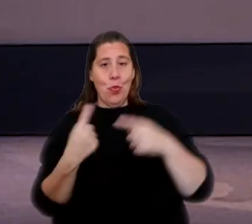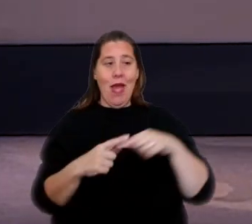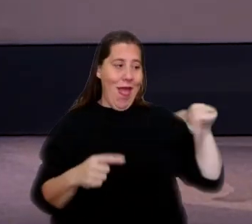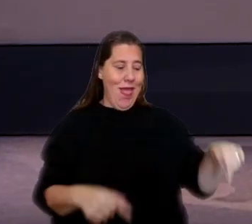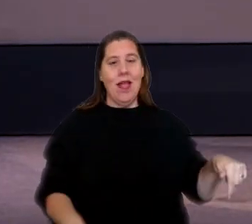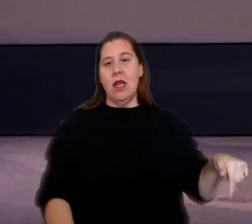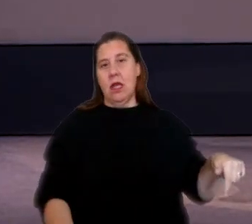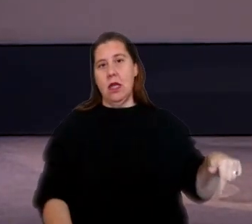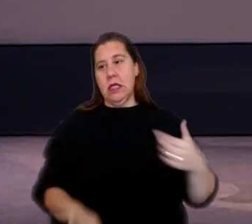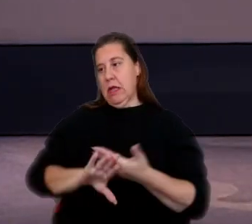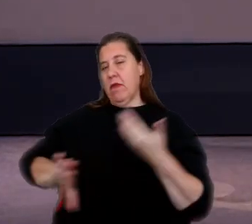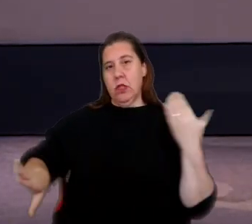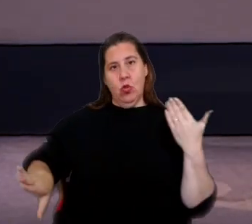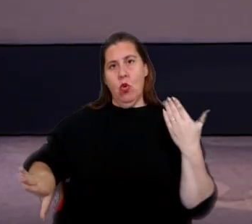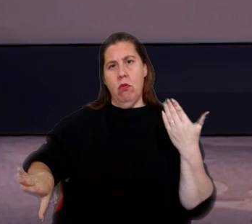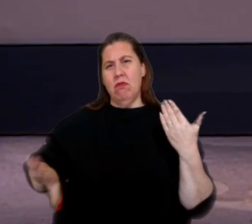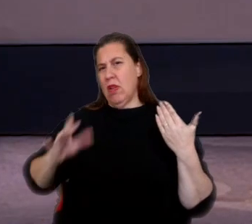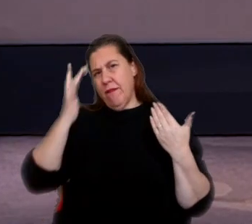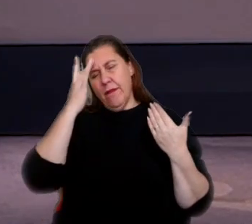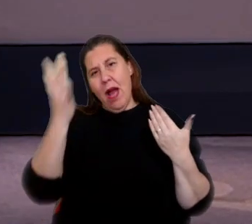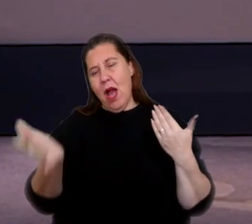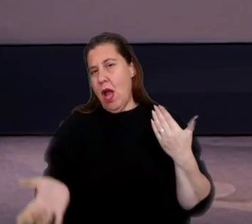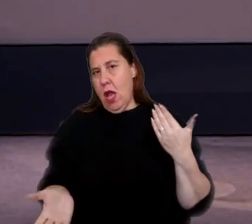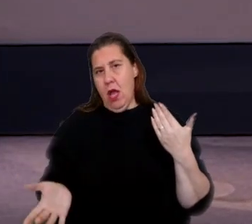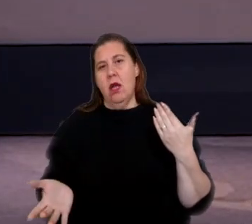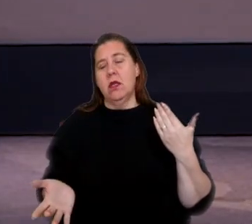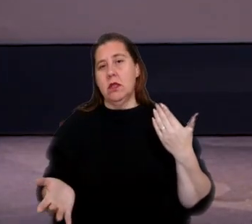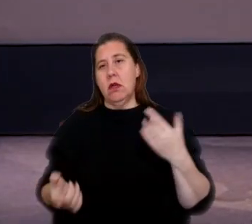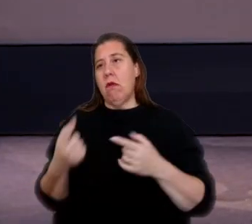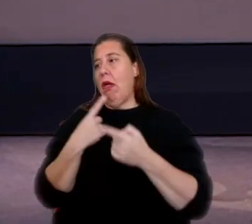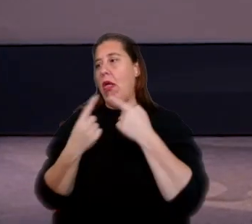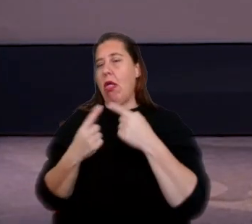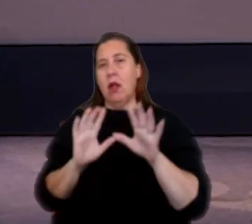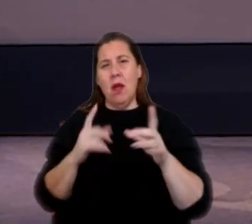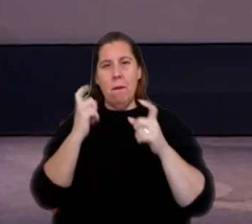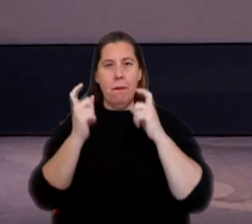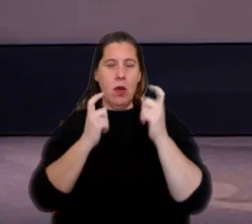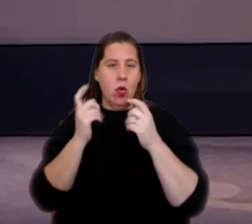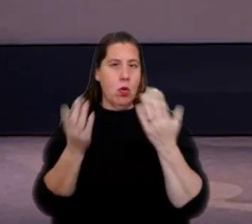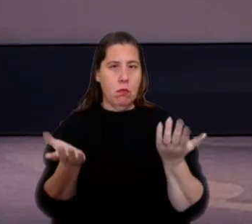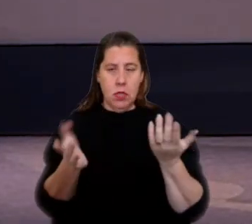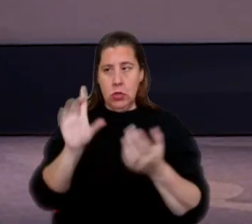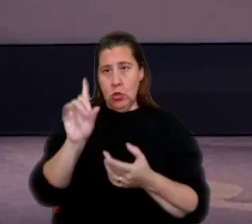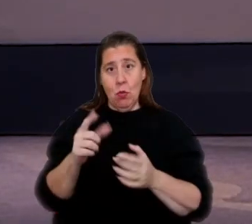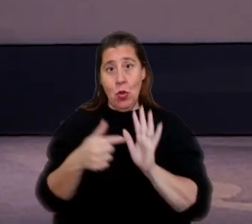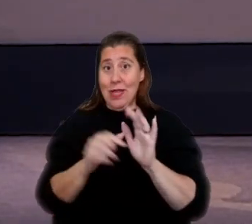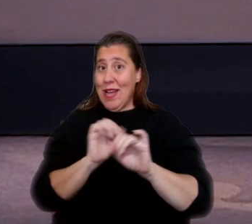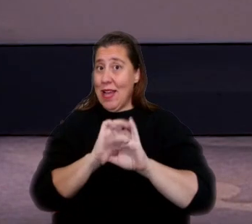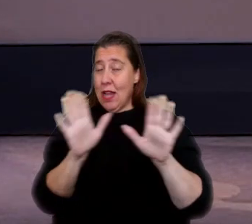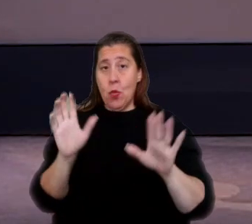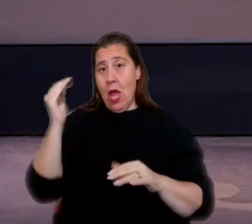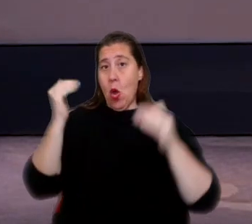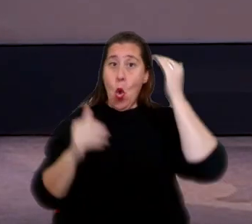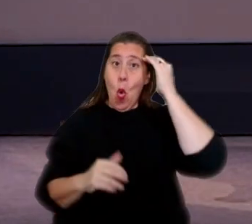matou porque o Léo se afastou dele. Eu acho que é muito fácil a gente cair nesse discurso, e eu percebo uma preocupação muito grande do diretor em